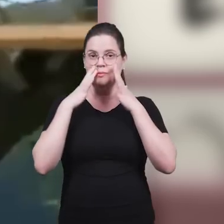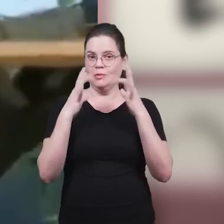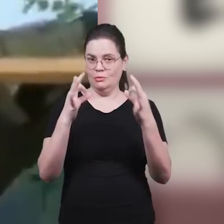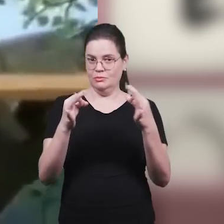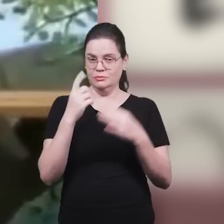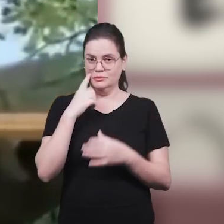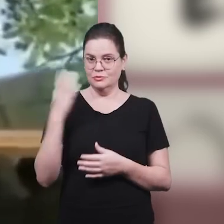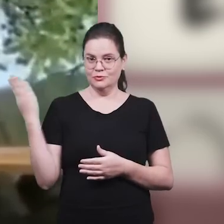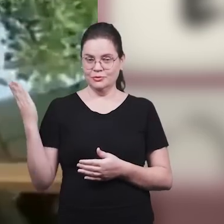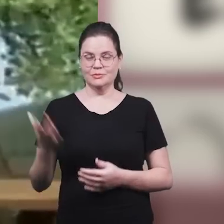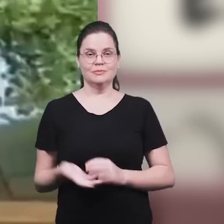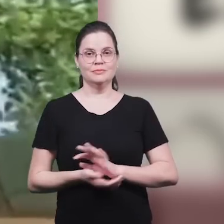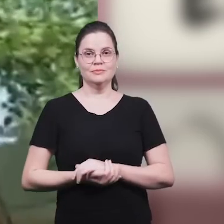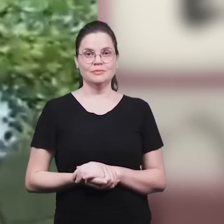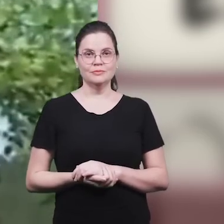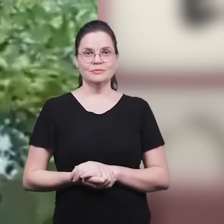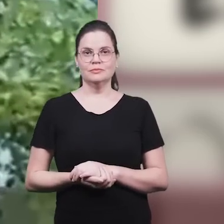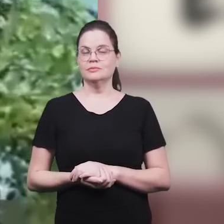Observaram?